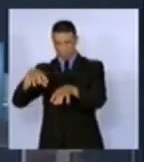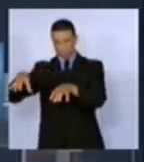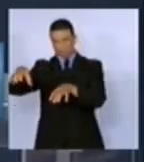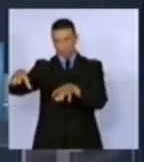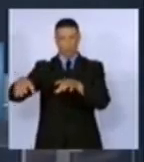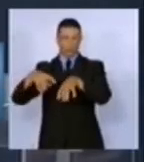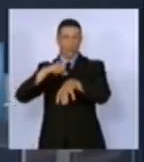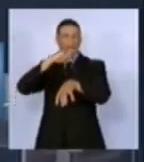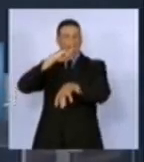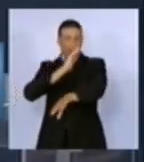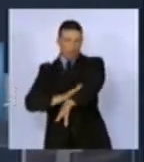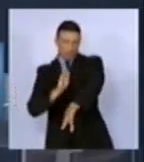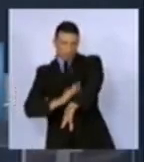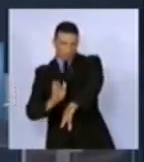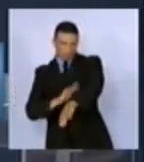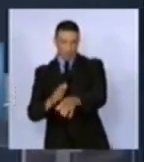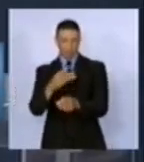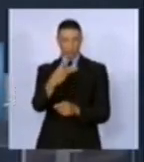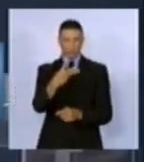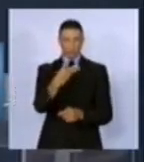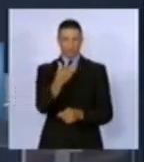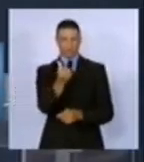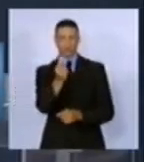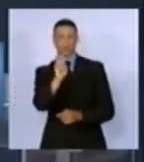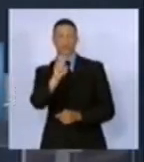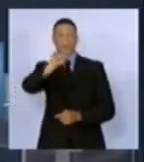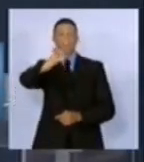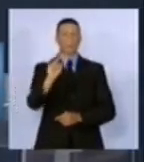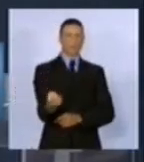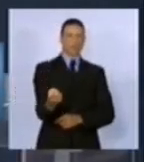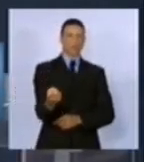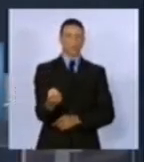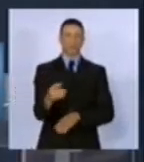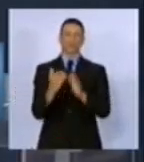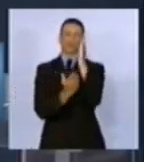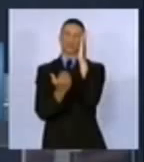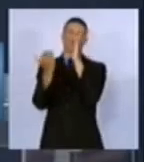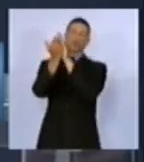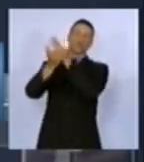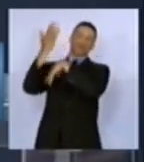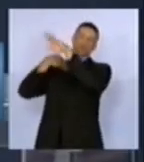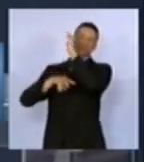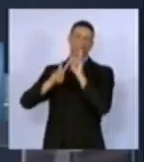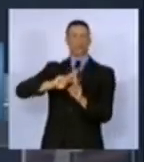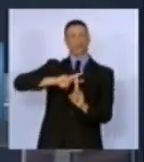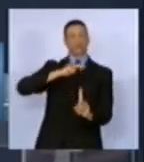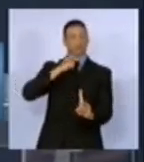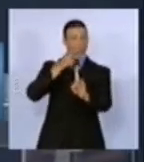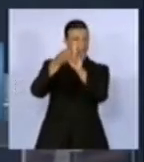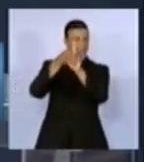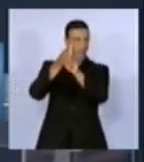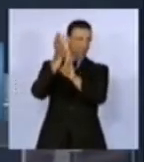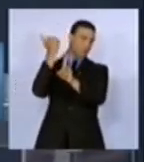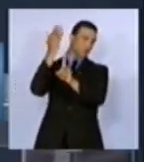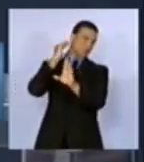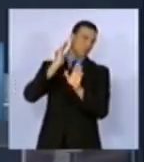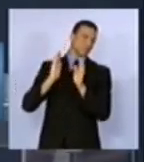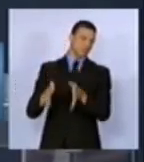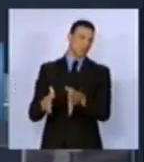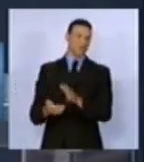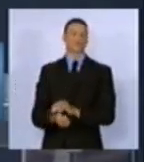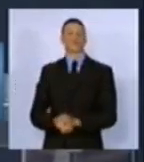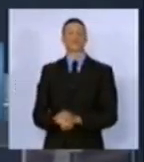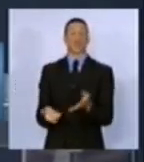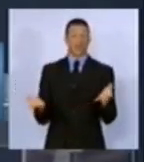cana de açúcar 365.000 esse número já foi mais que o dobro como a gente vai ver ao longo da Apresentação mas